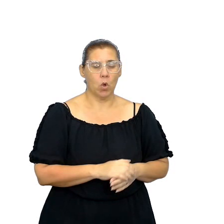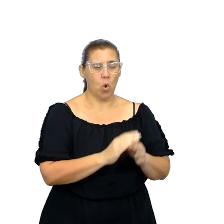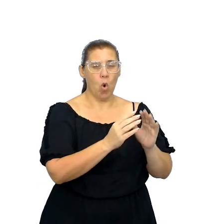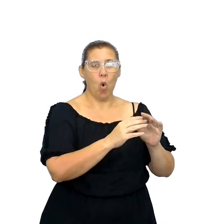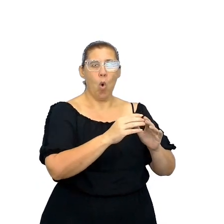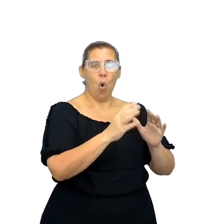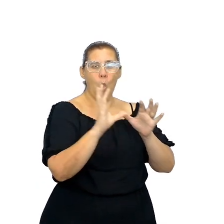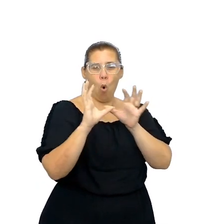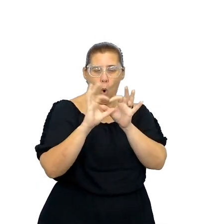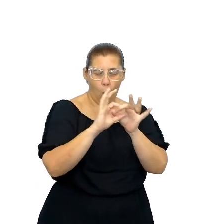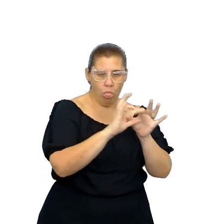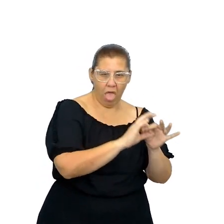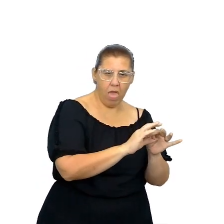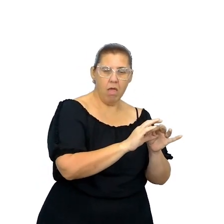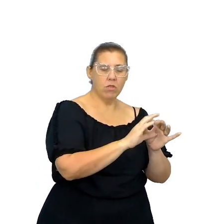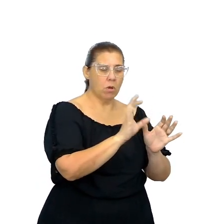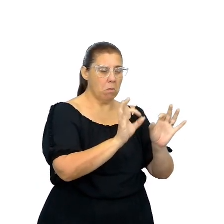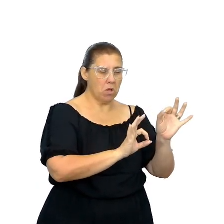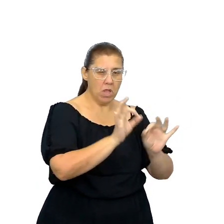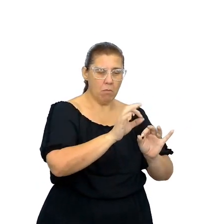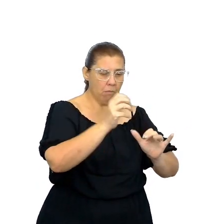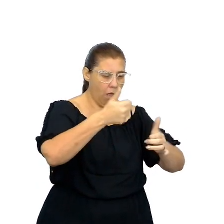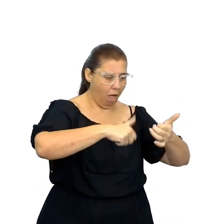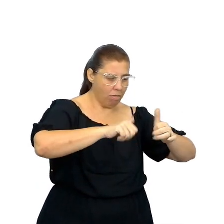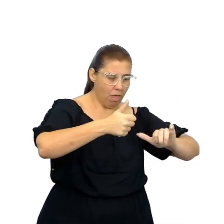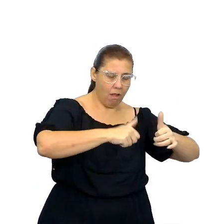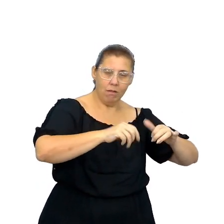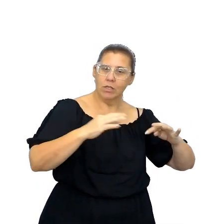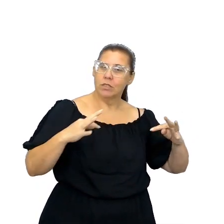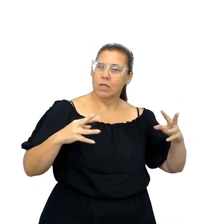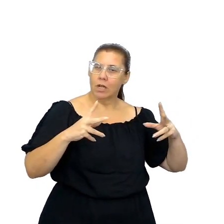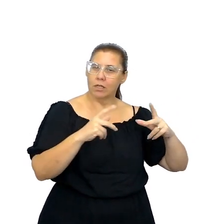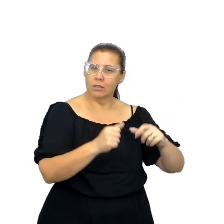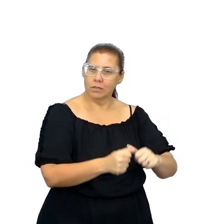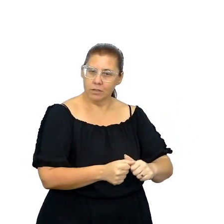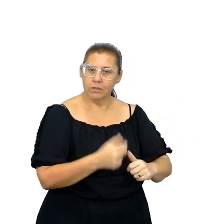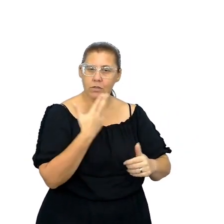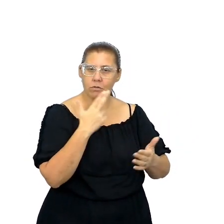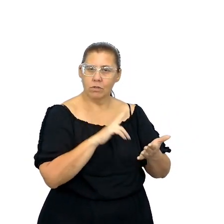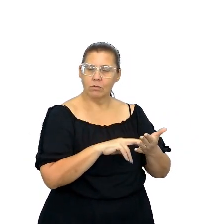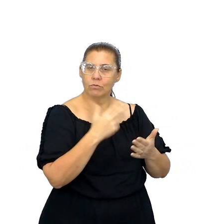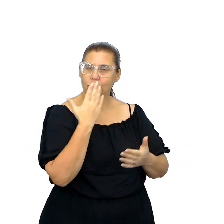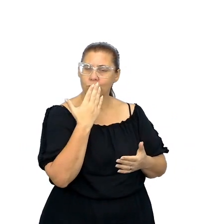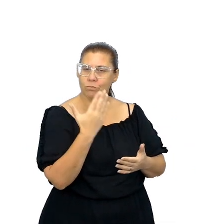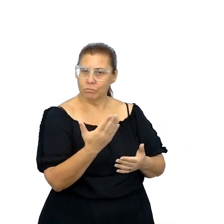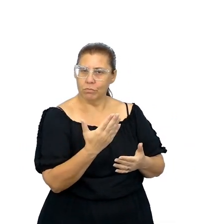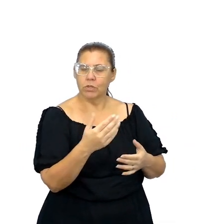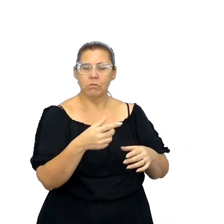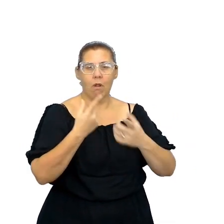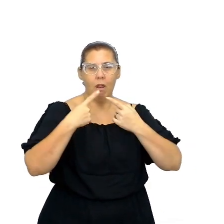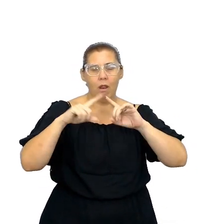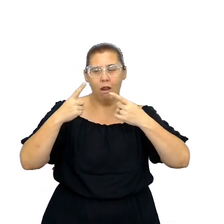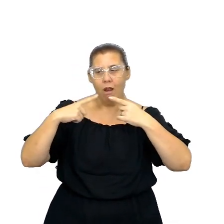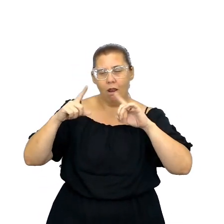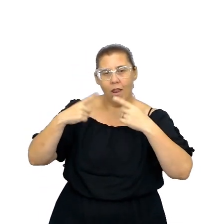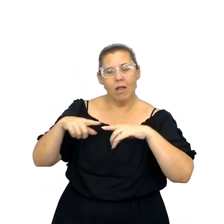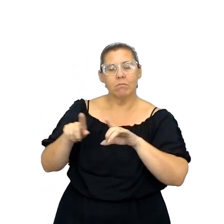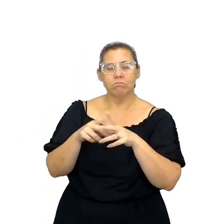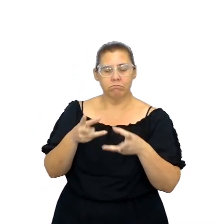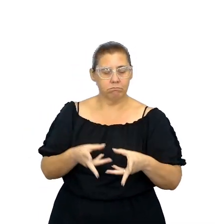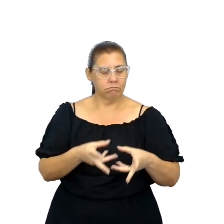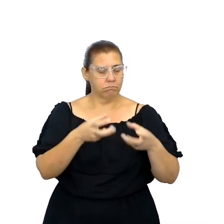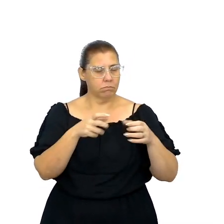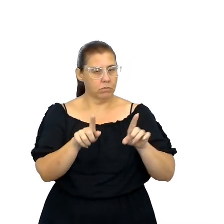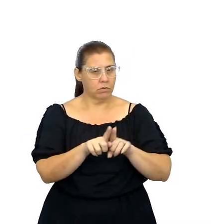de produção a forma de organização das cartas de solicitação e de reclamação,